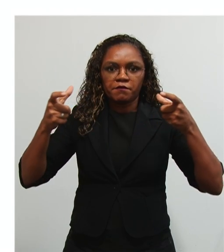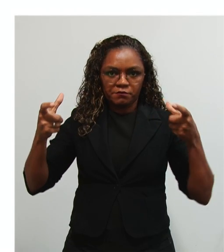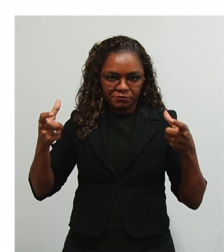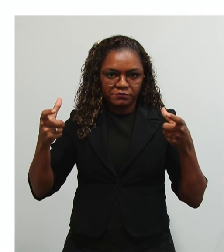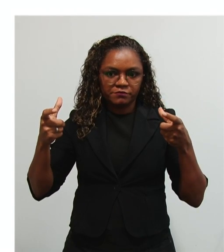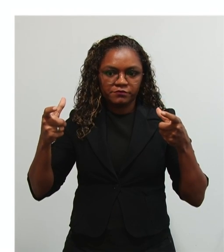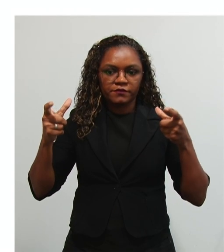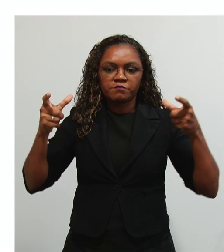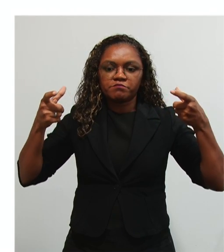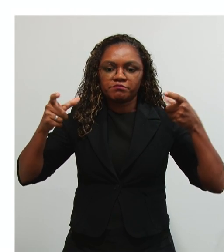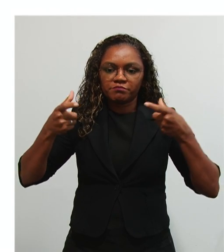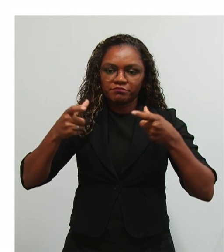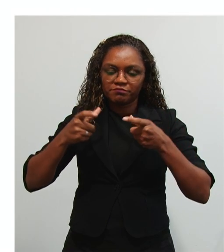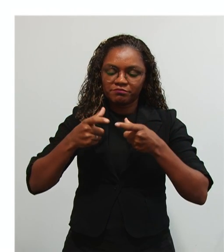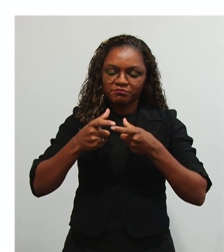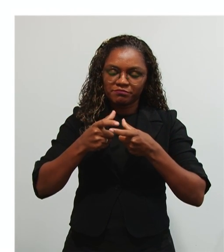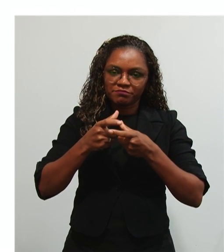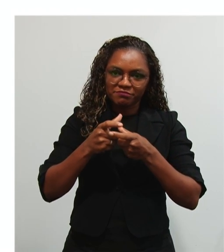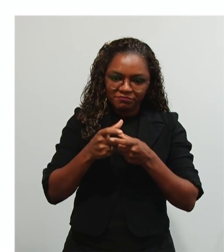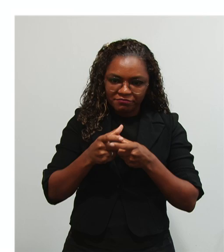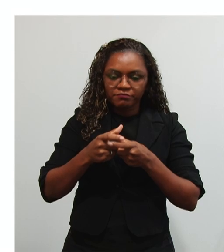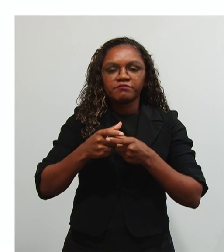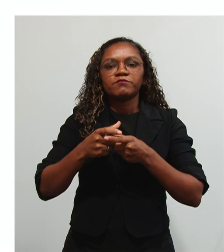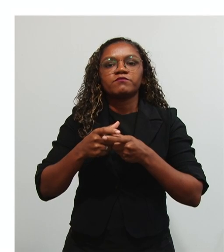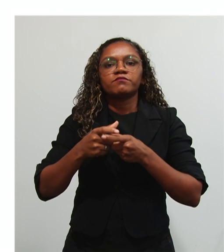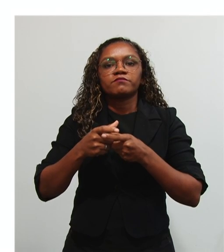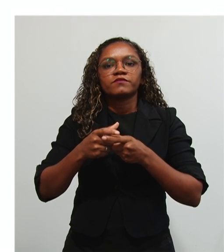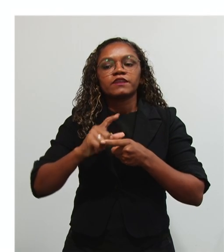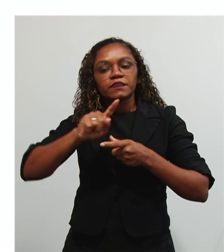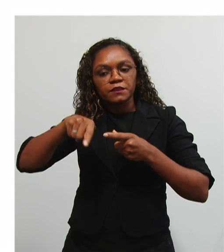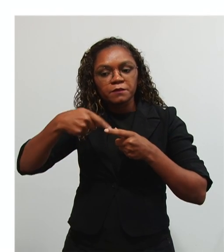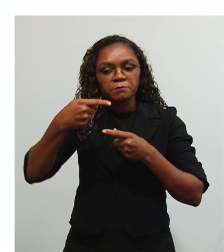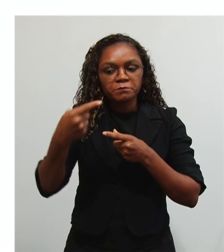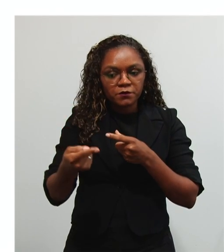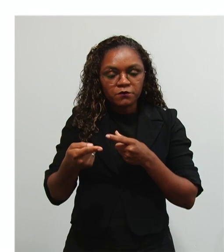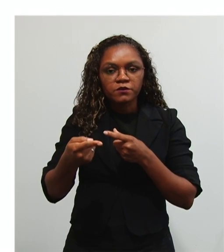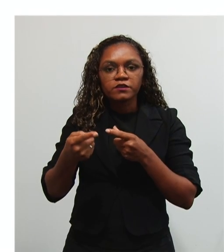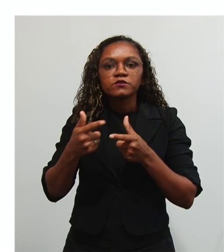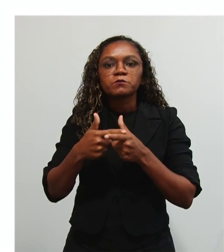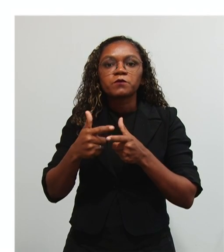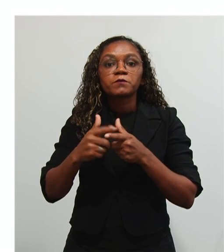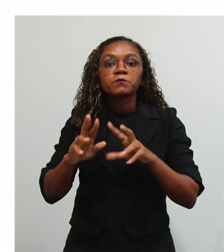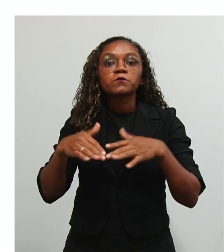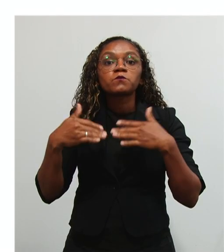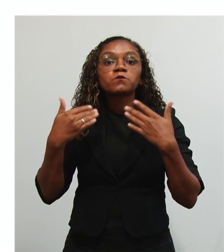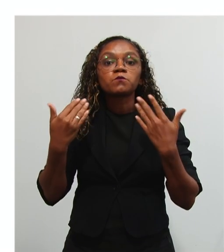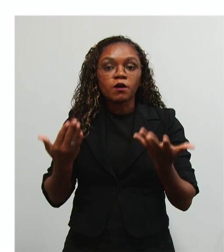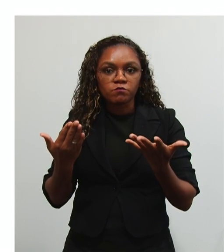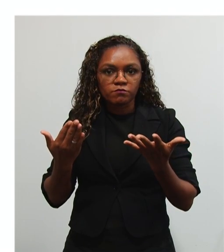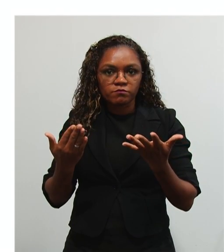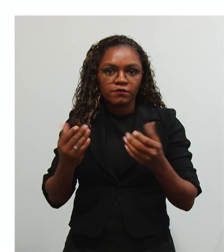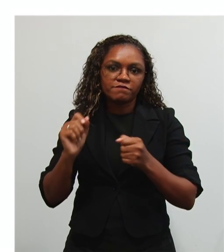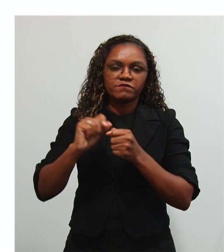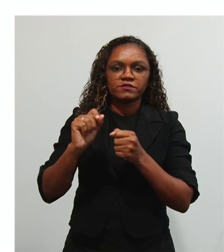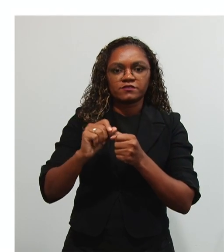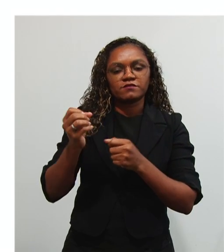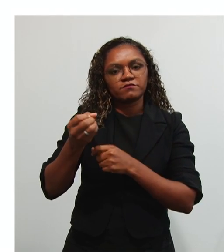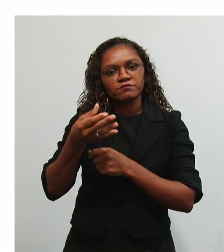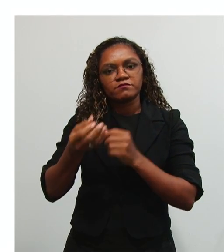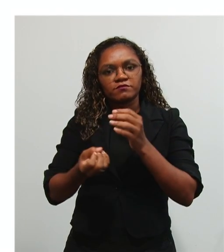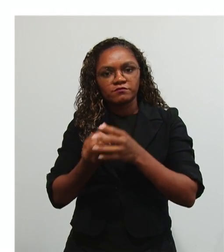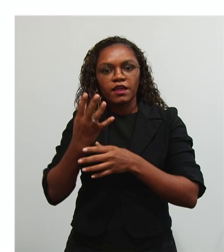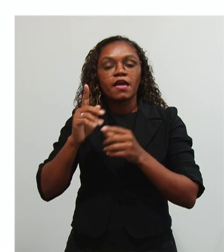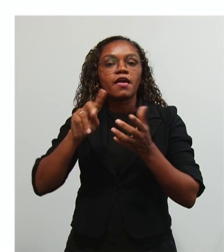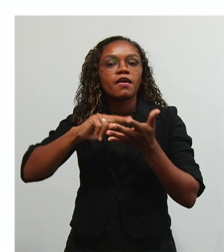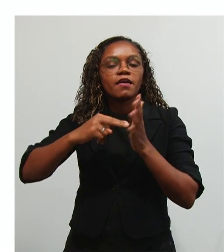né? Aí a gente vai delimitar esse tema e depois a gente vai fazer o problema, que é a nossa